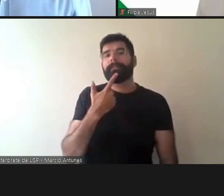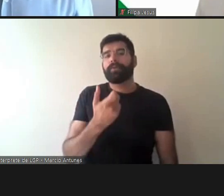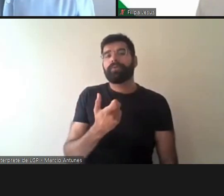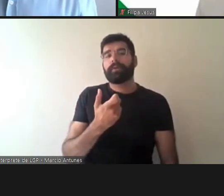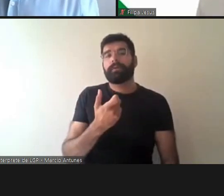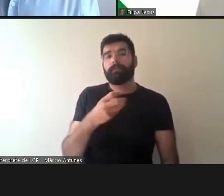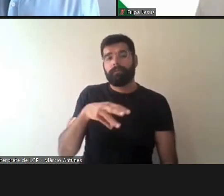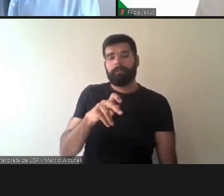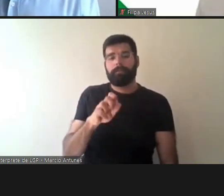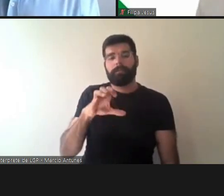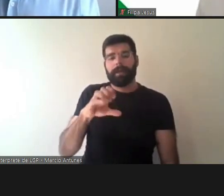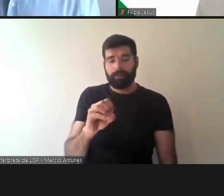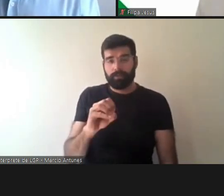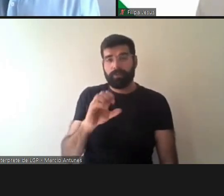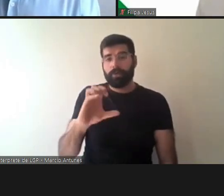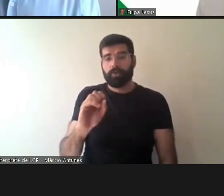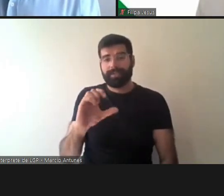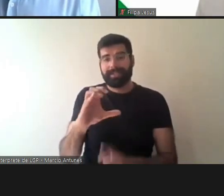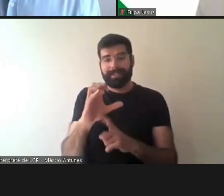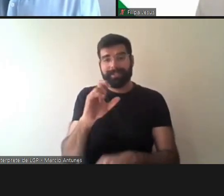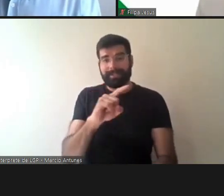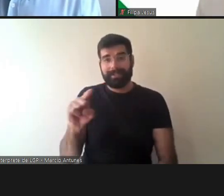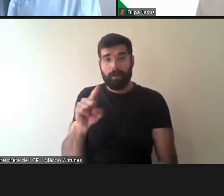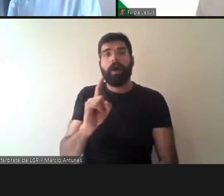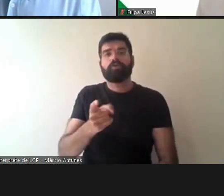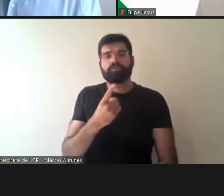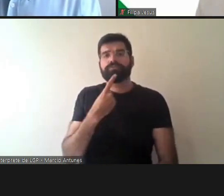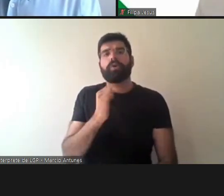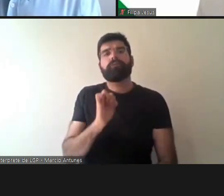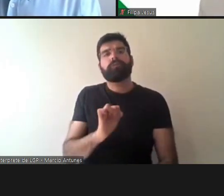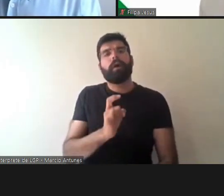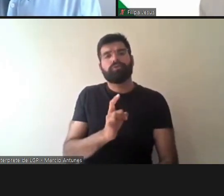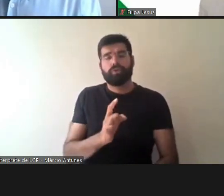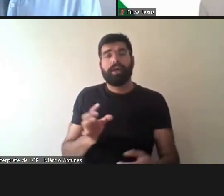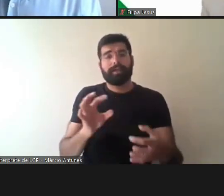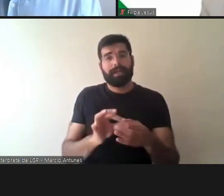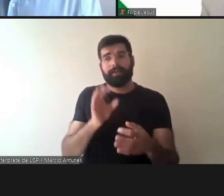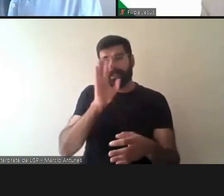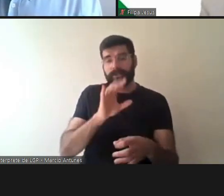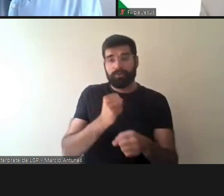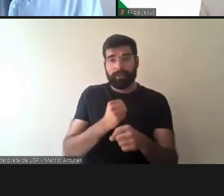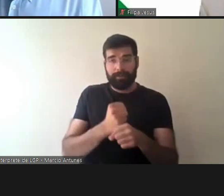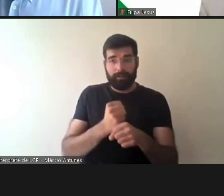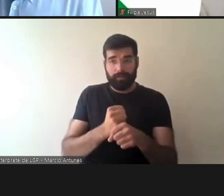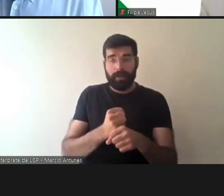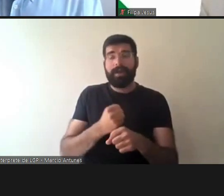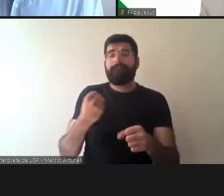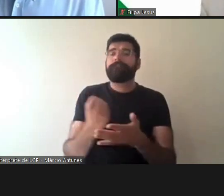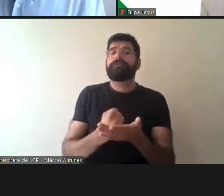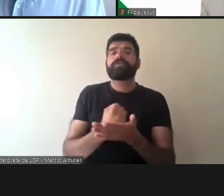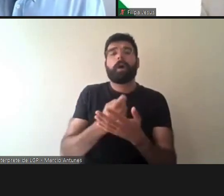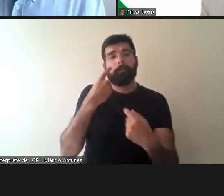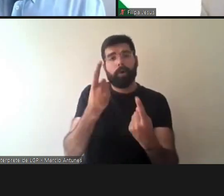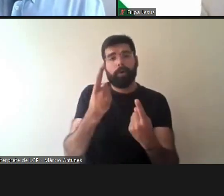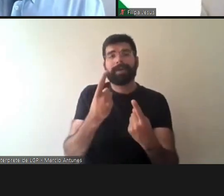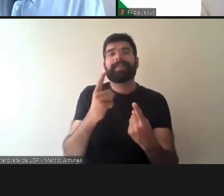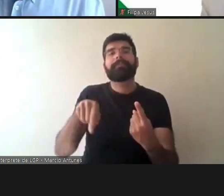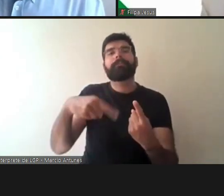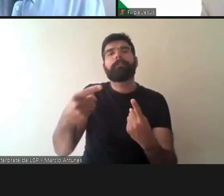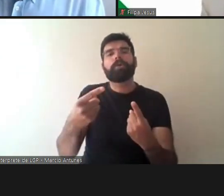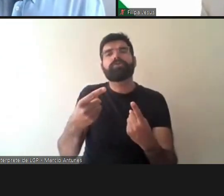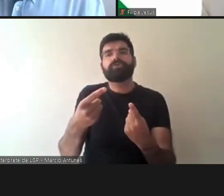Conceição, em que a pergunta que nos coloca é sobre se o trabalho da função pública serão recompensados